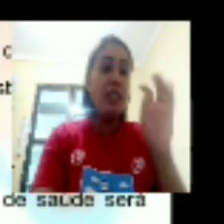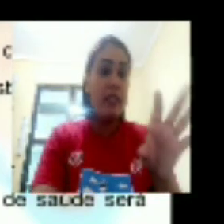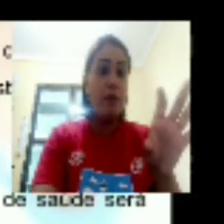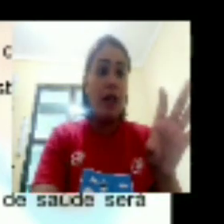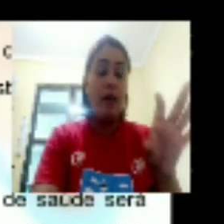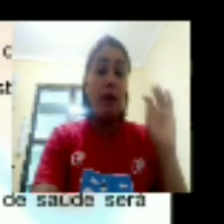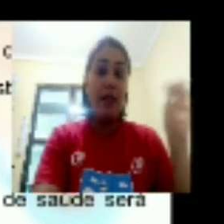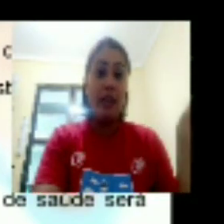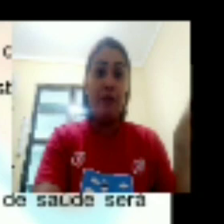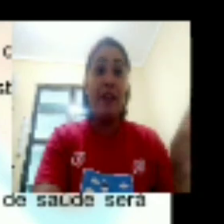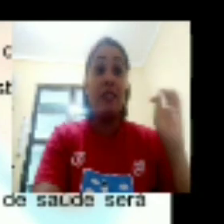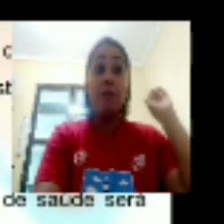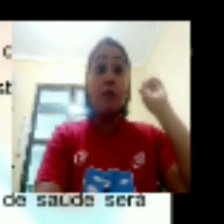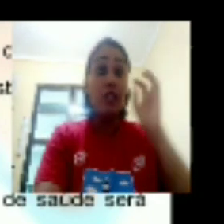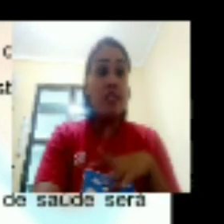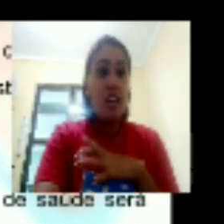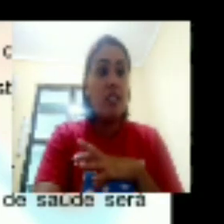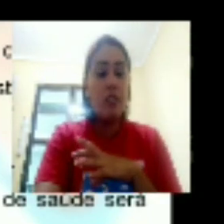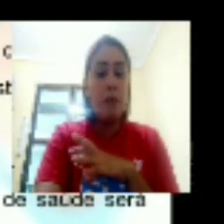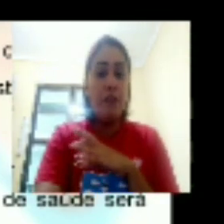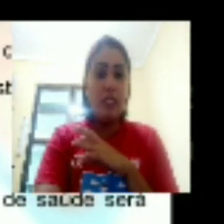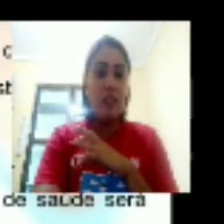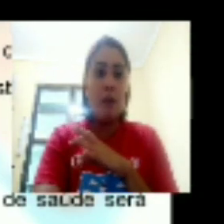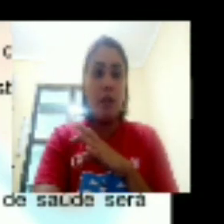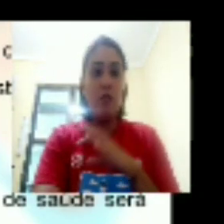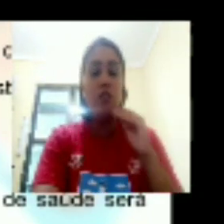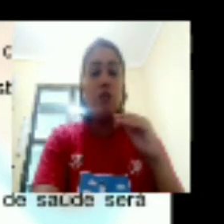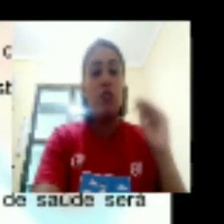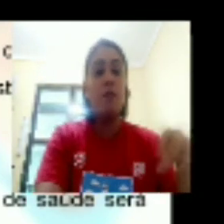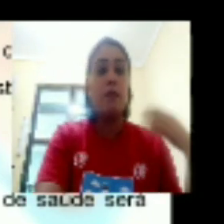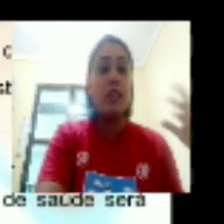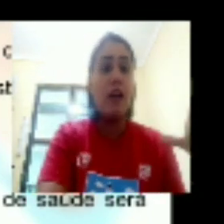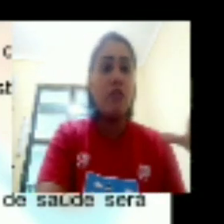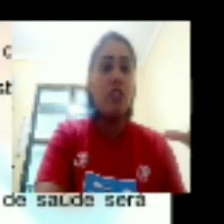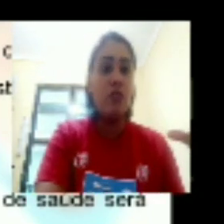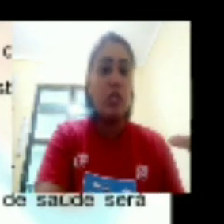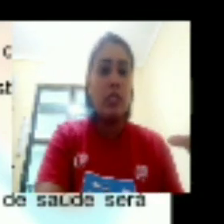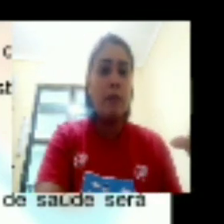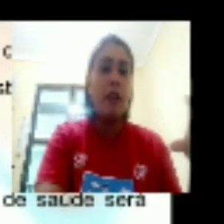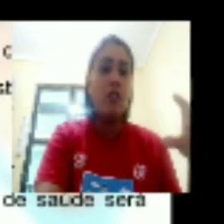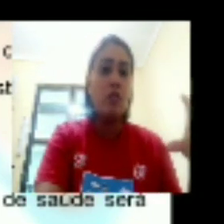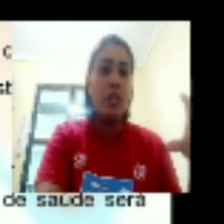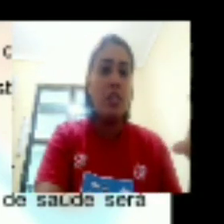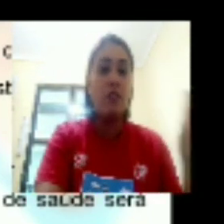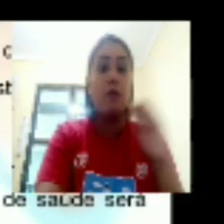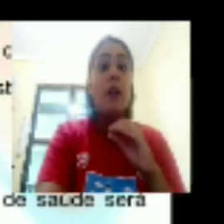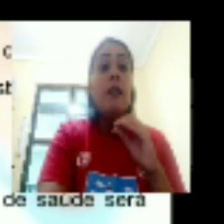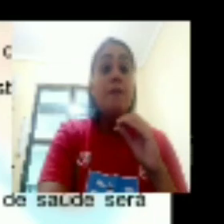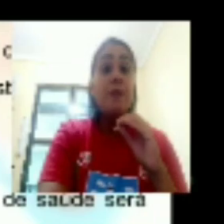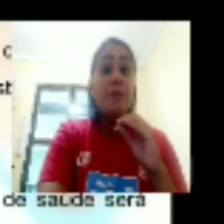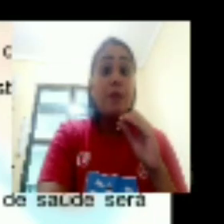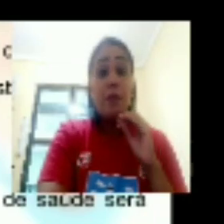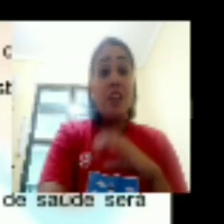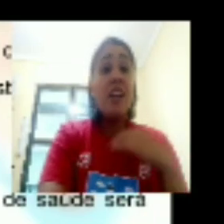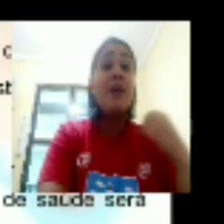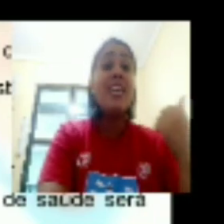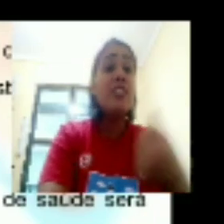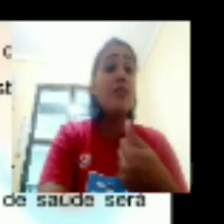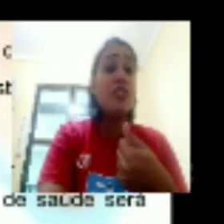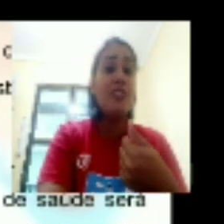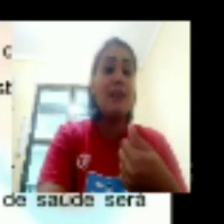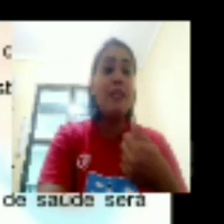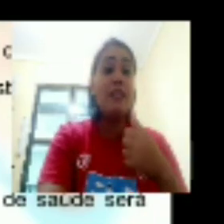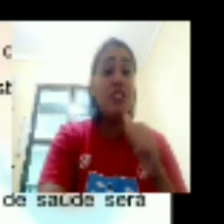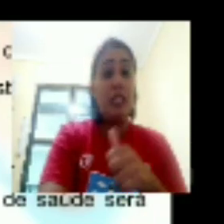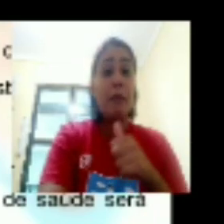a gente vai ter uma aula mais lá na frente só sobre financiamento do SUS. E aí vocês vão entender melhor sobre isso. É uma